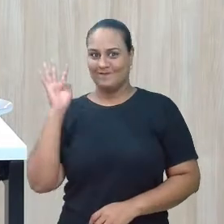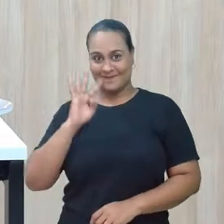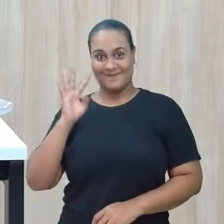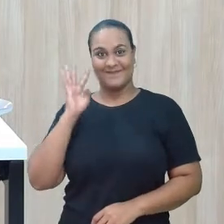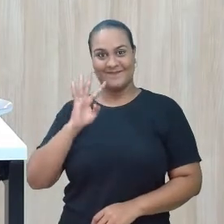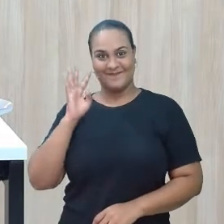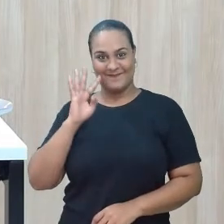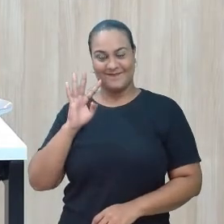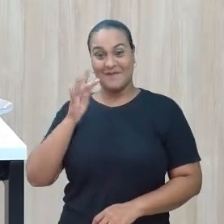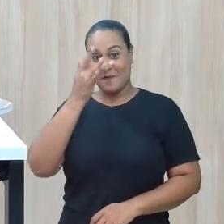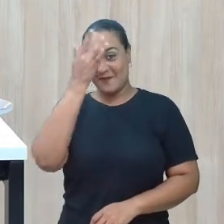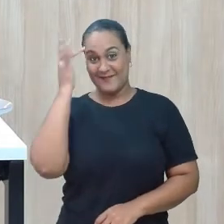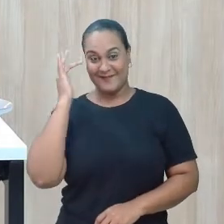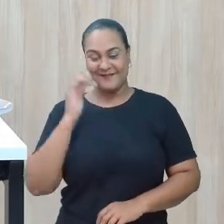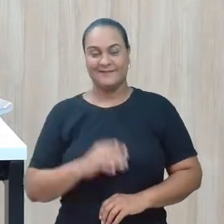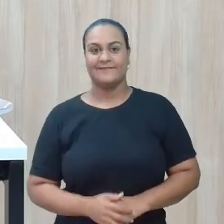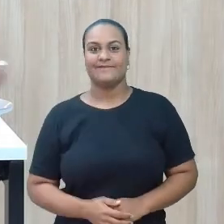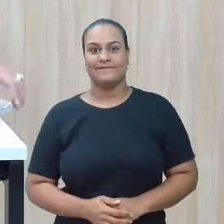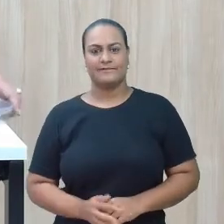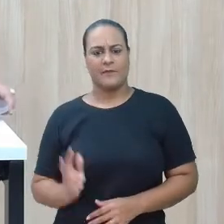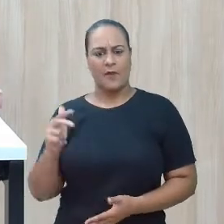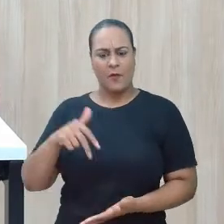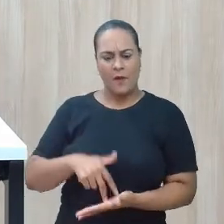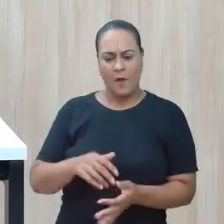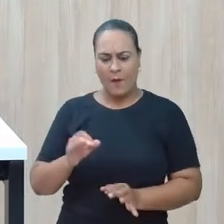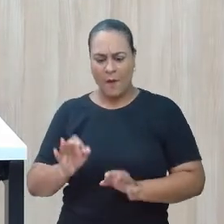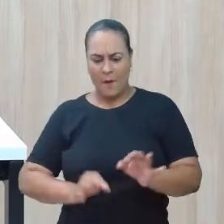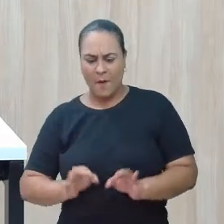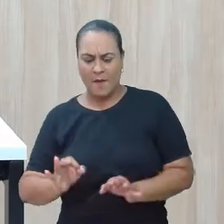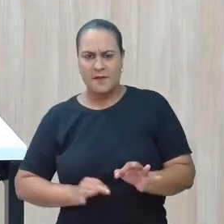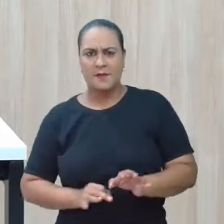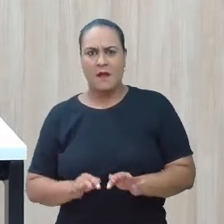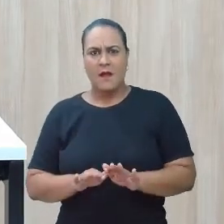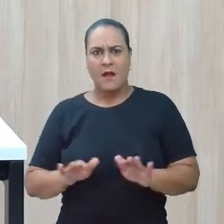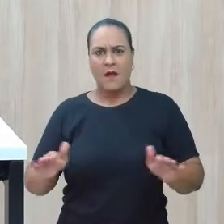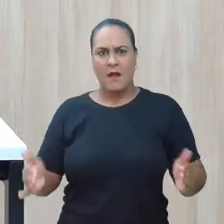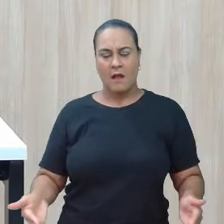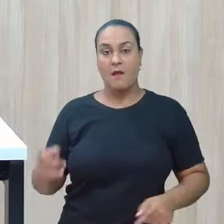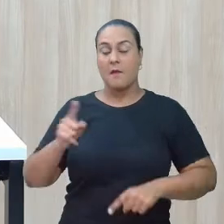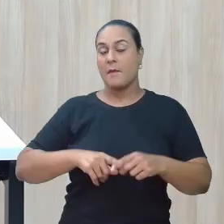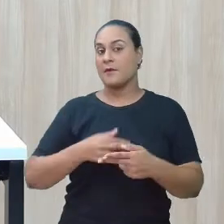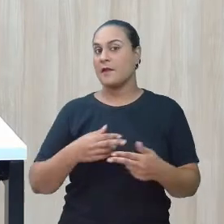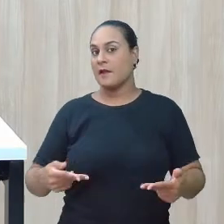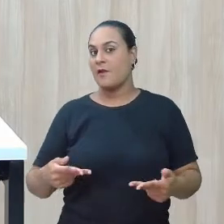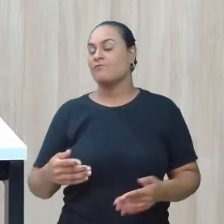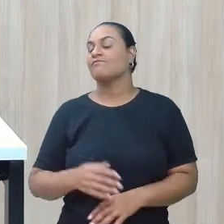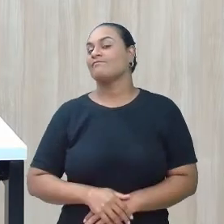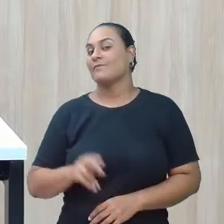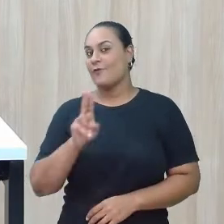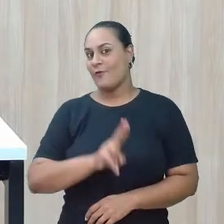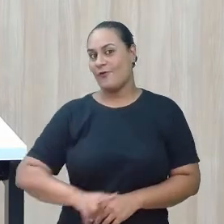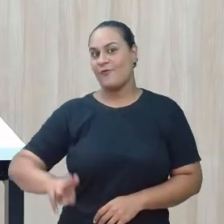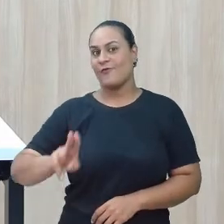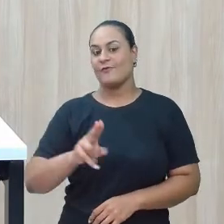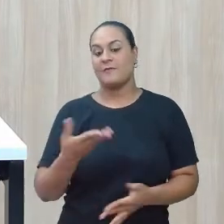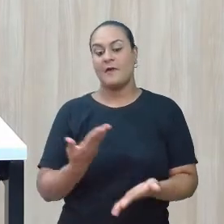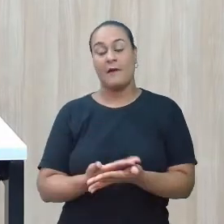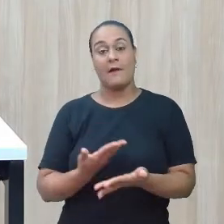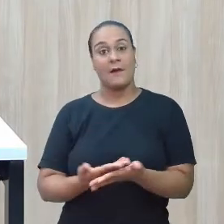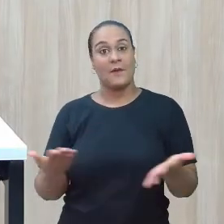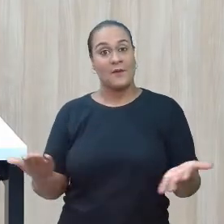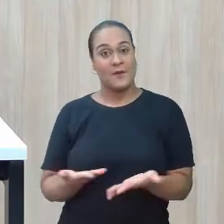não é, pessoal? Estou aqui aprontando o material que eu vou usar na aula de hoje. Vejam